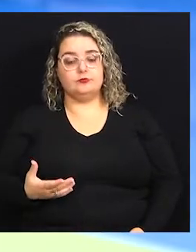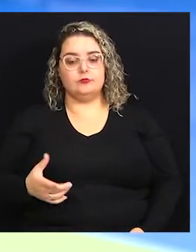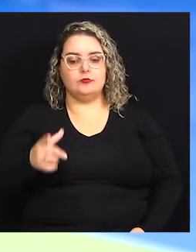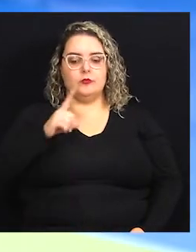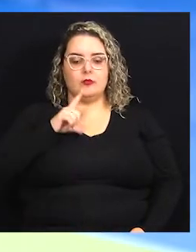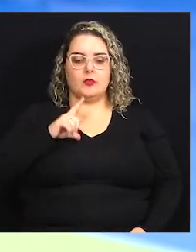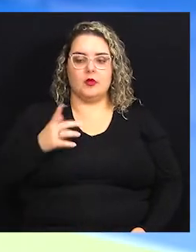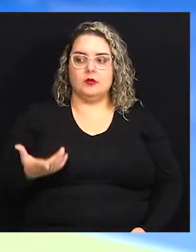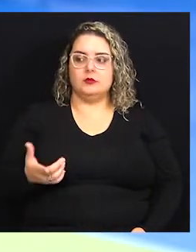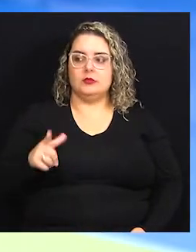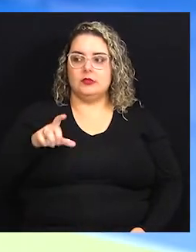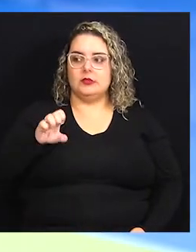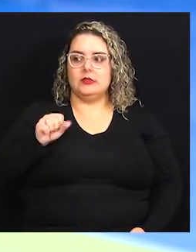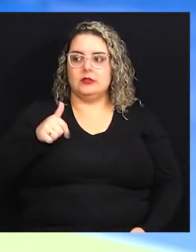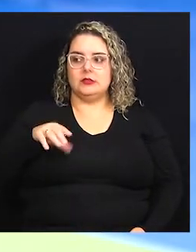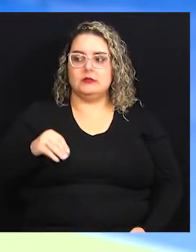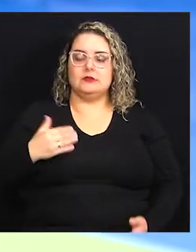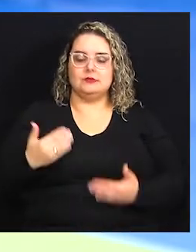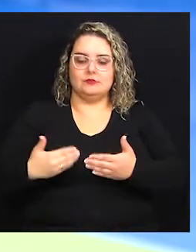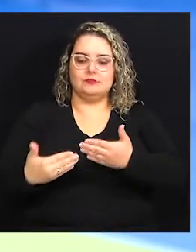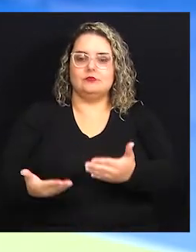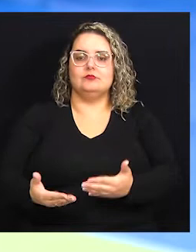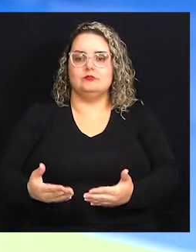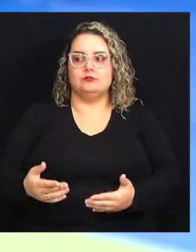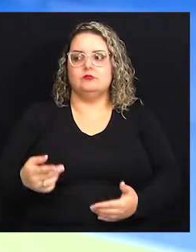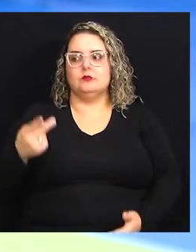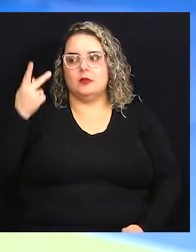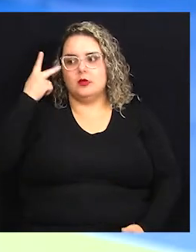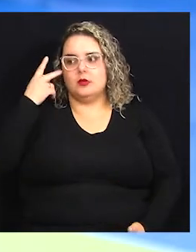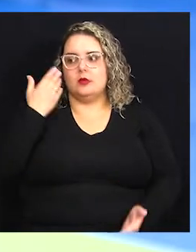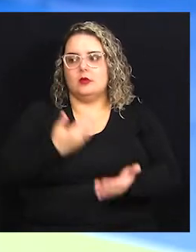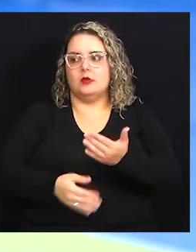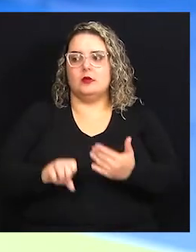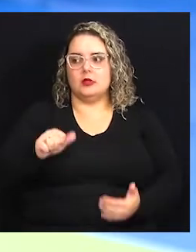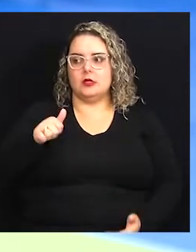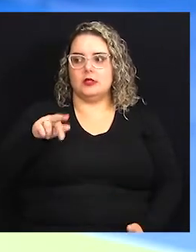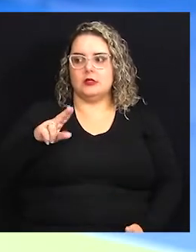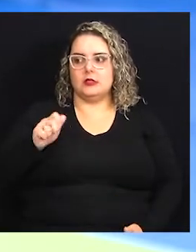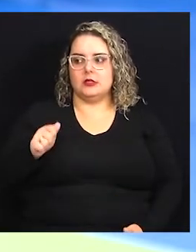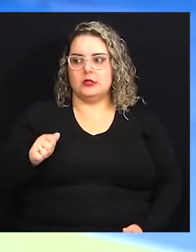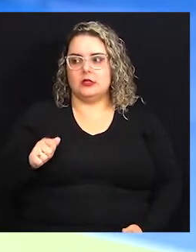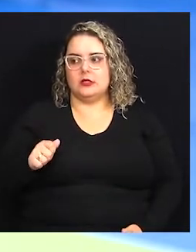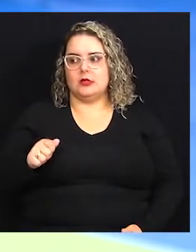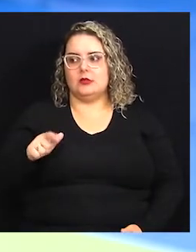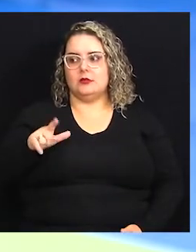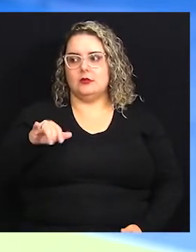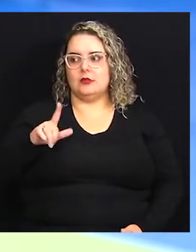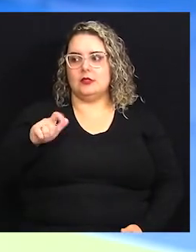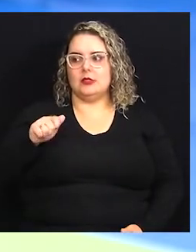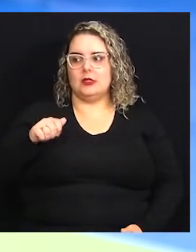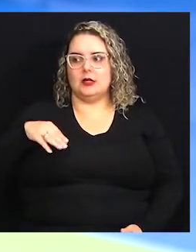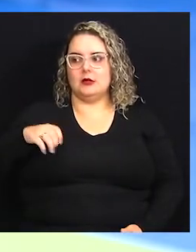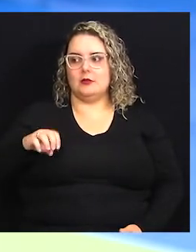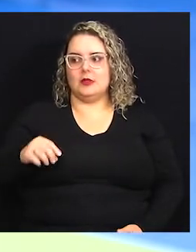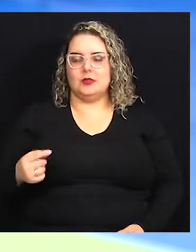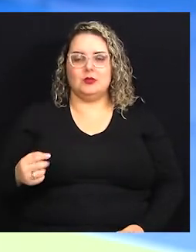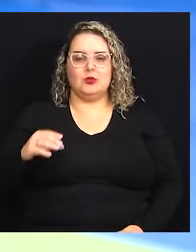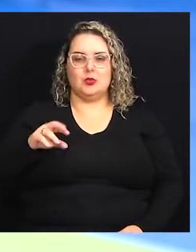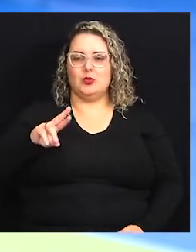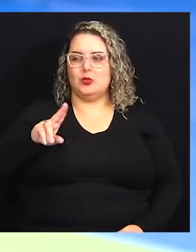gente teve determinadas lesões antes de decorrer do Paulista, né? A gente perdeu a jogadora Sara com ligamento cruzado